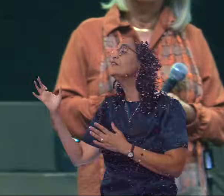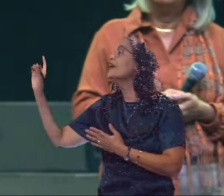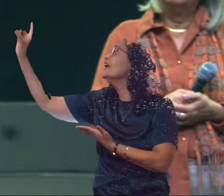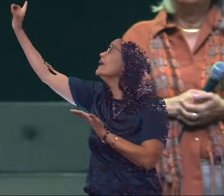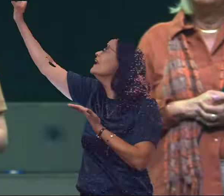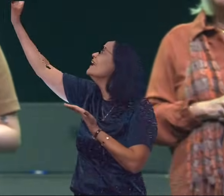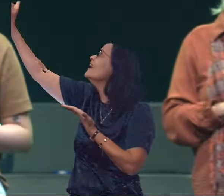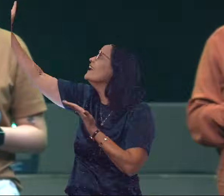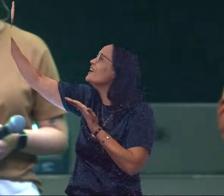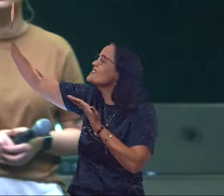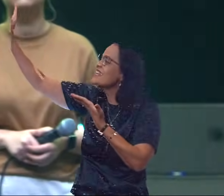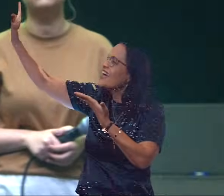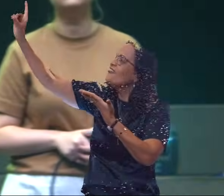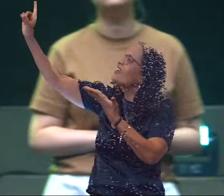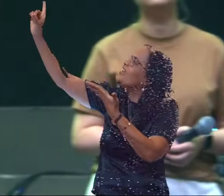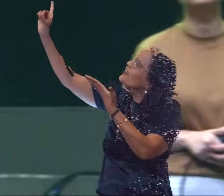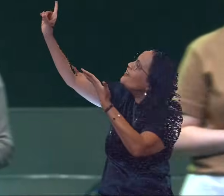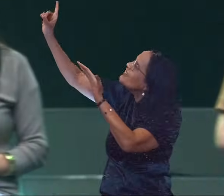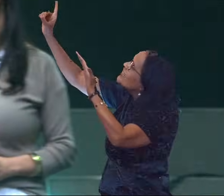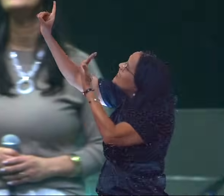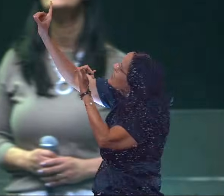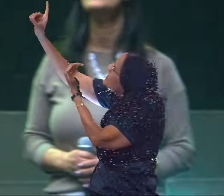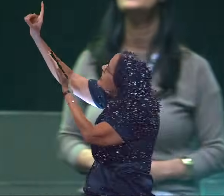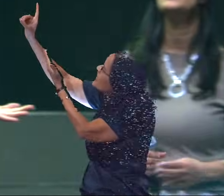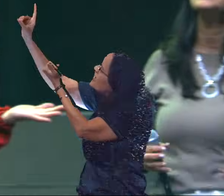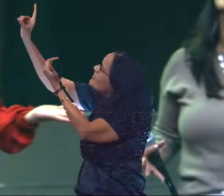Venha Deus,